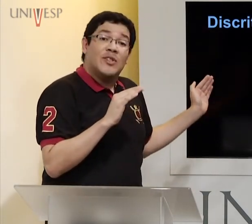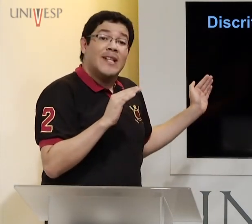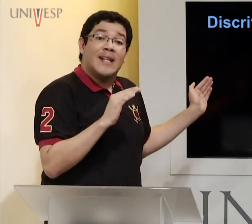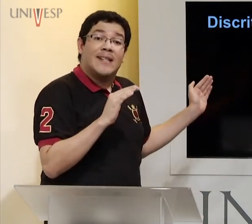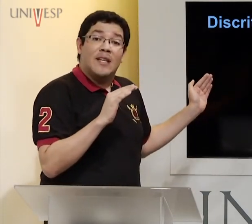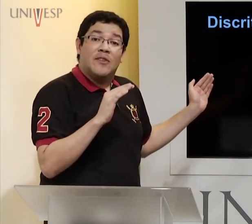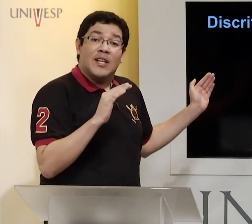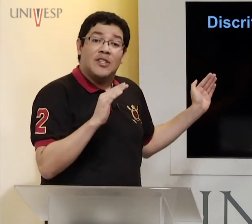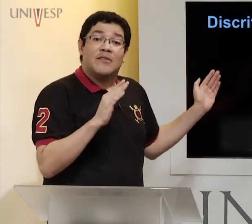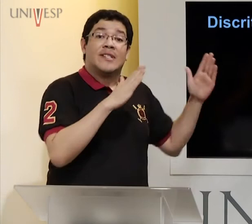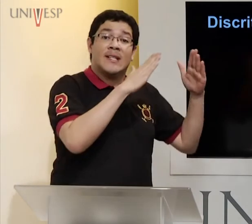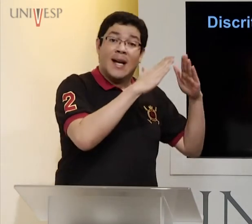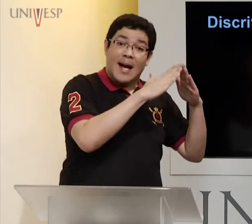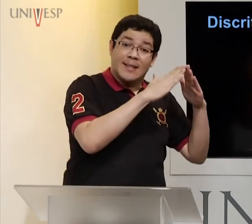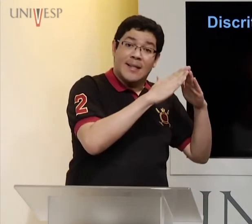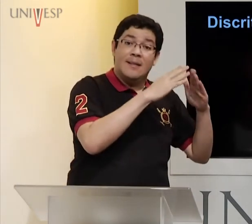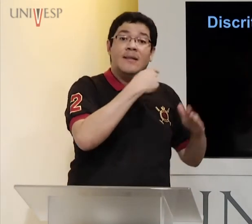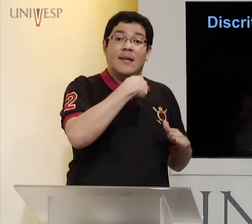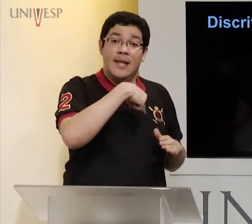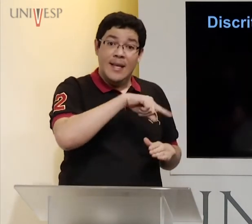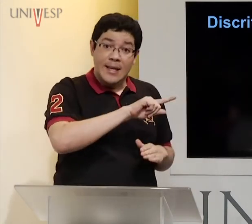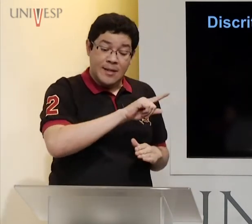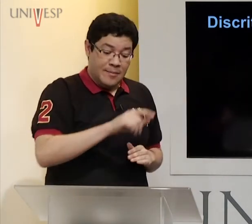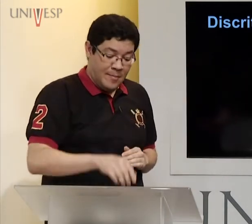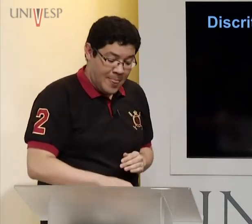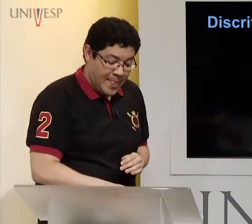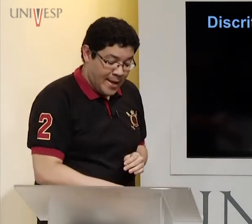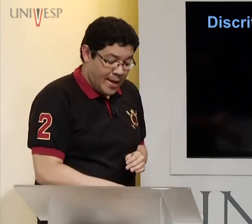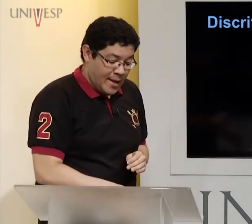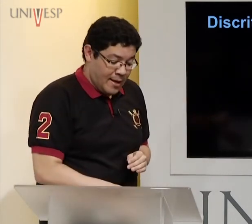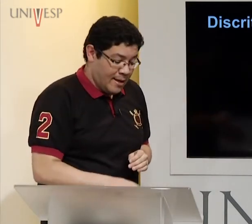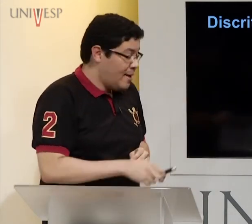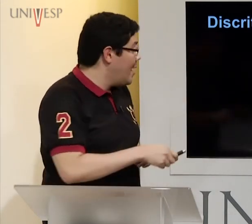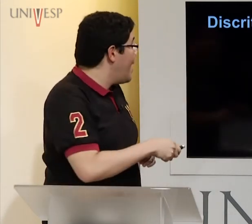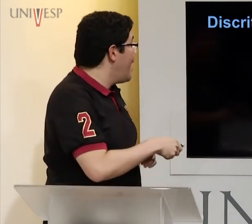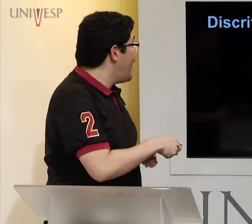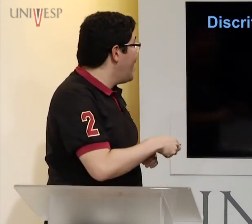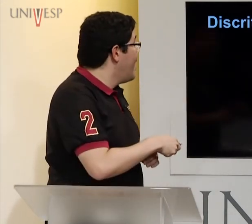duas unidades significativas, casa e ir.